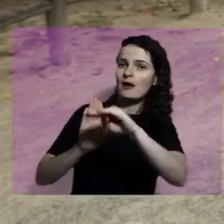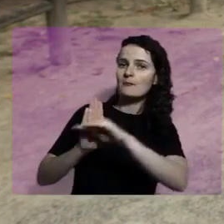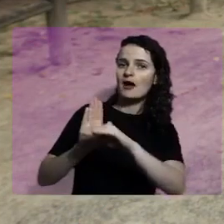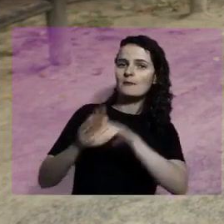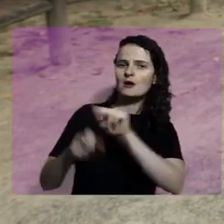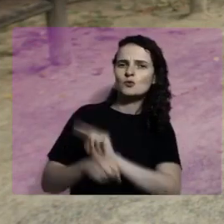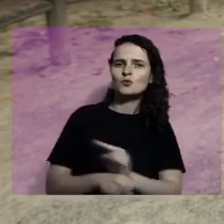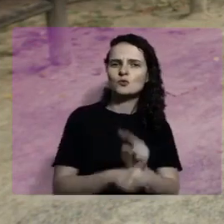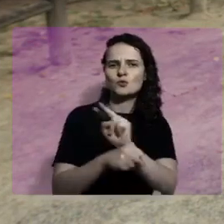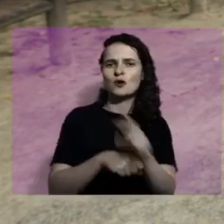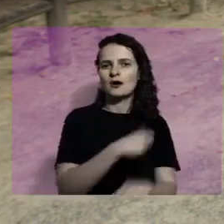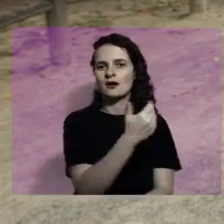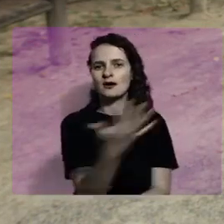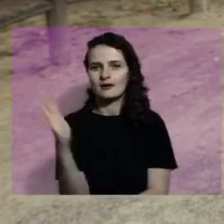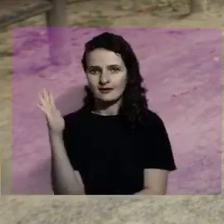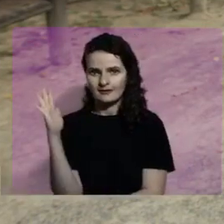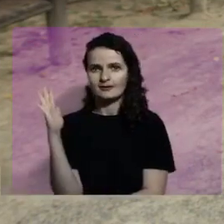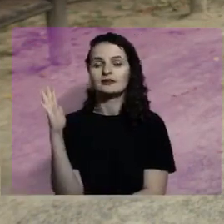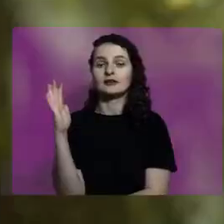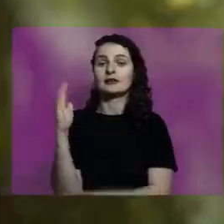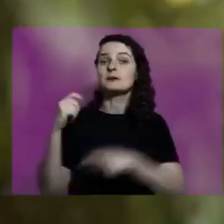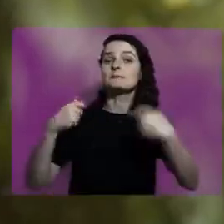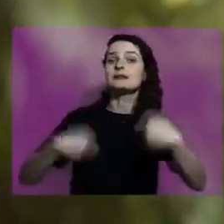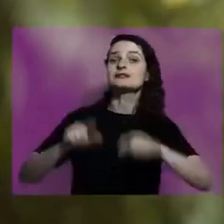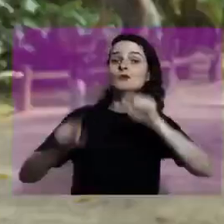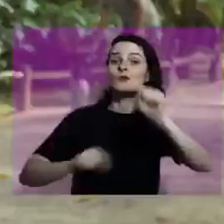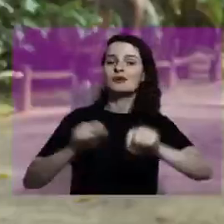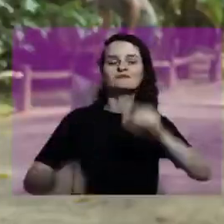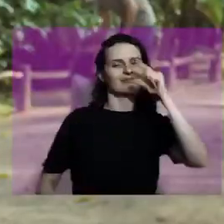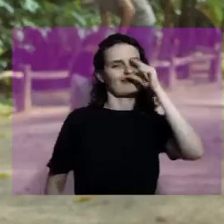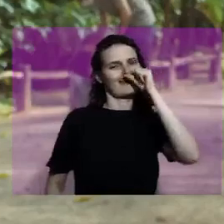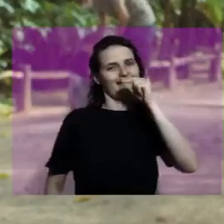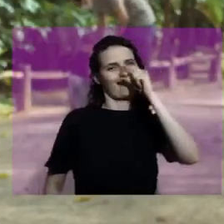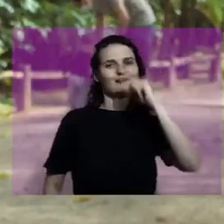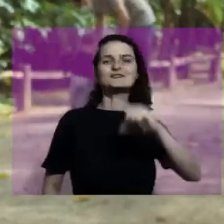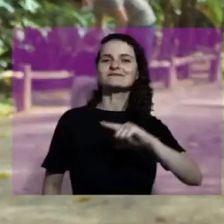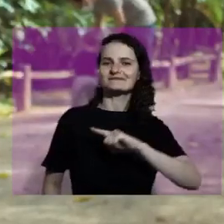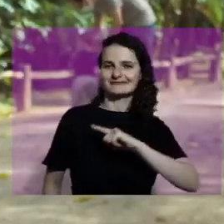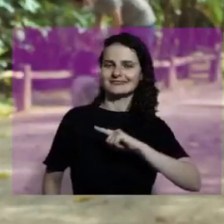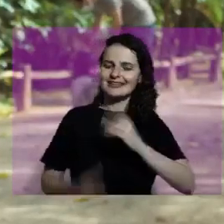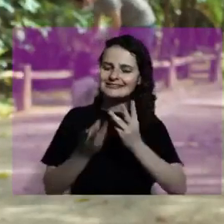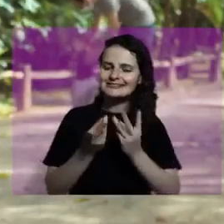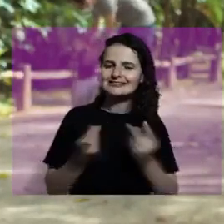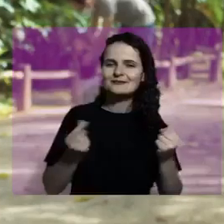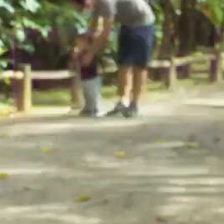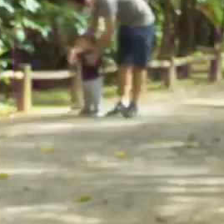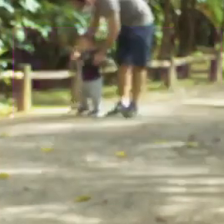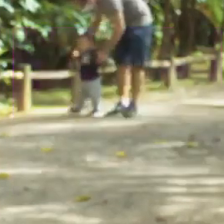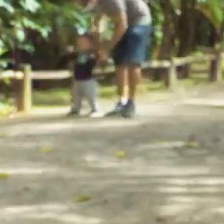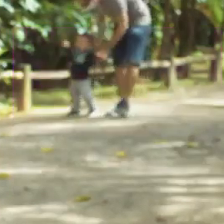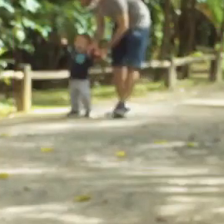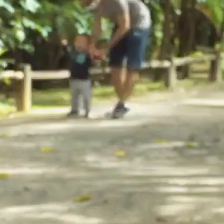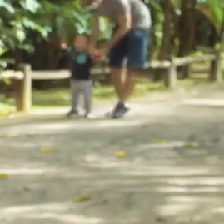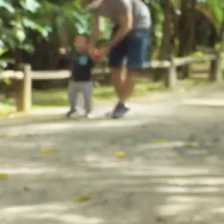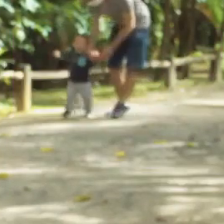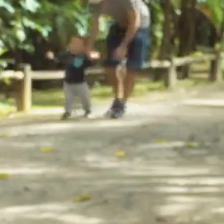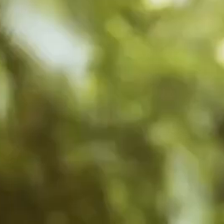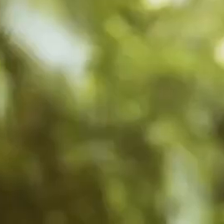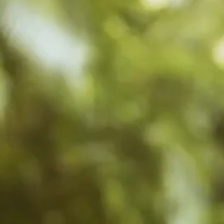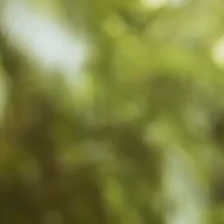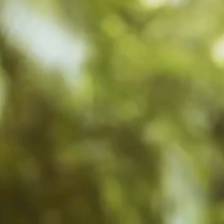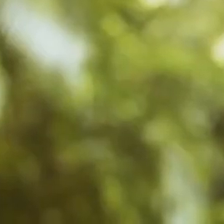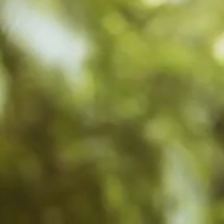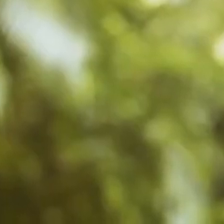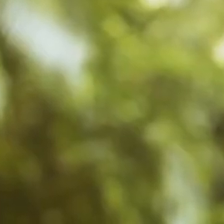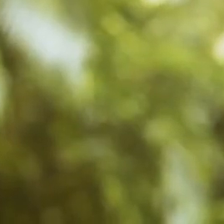o Plano Municipal de Conservação e Recuperação da Mata Atlântica, e, para isso, Elson é a pessoa que tem a sensibilidade e o compromisso